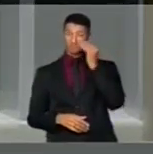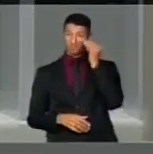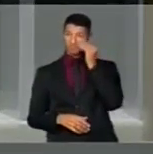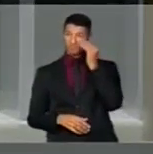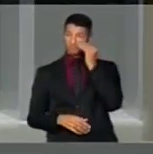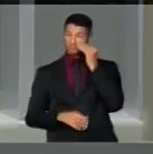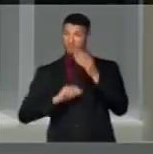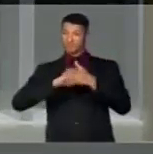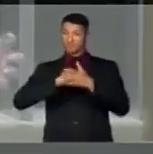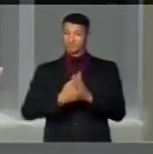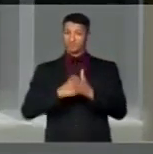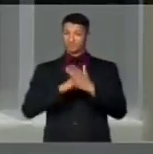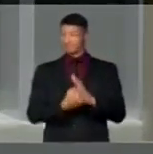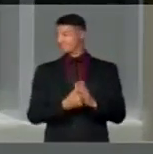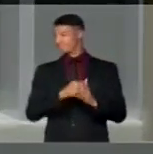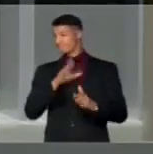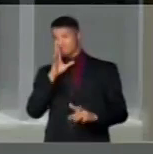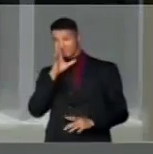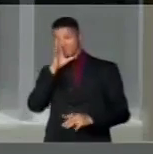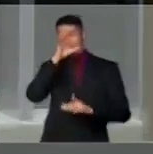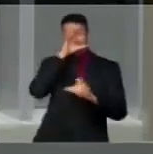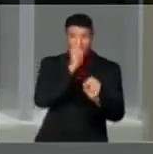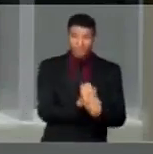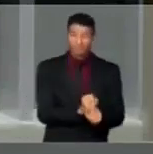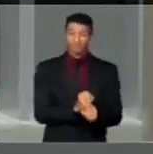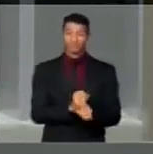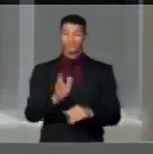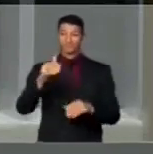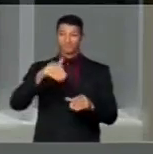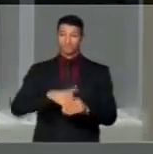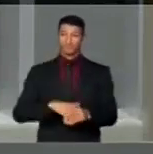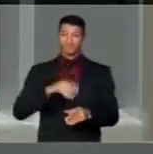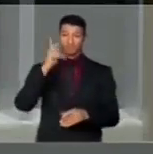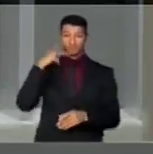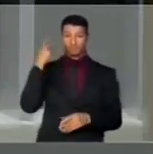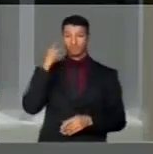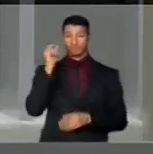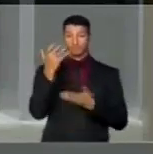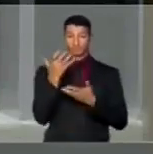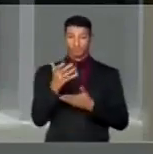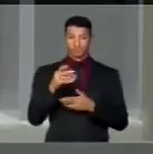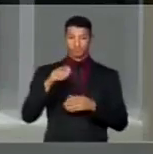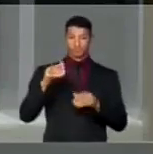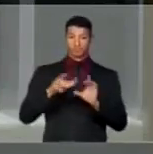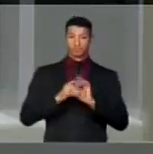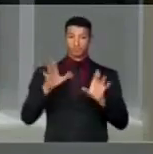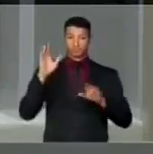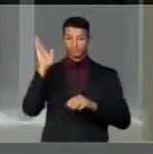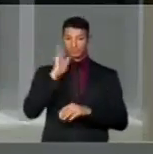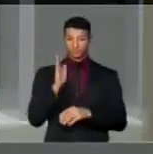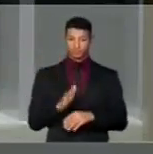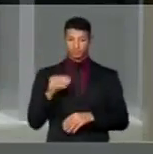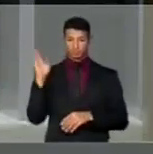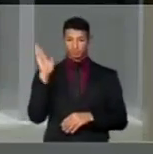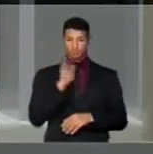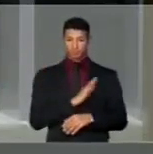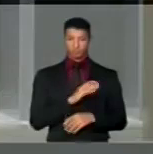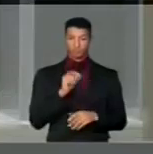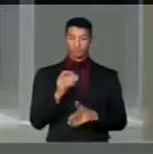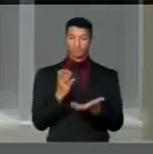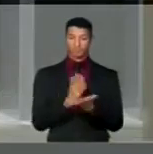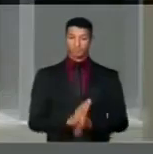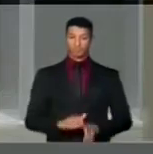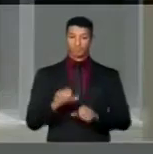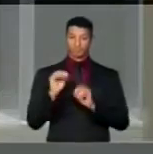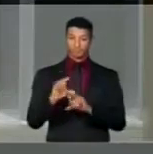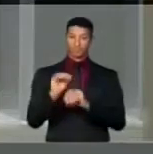tentaram obstruir à força a votação dos parlamentares que querem livrar o Brasil desse mal que acabou